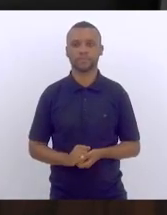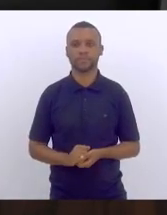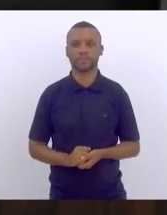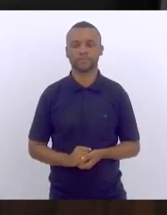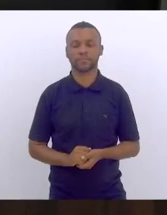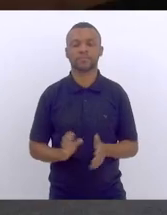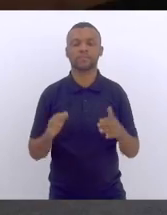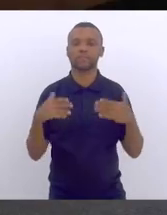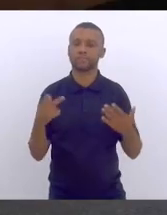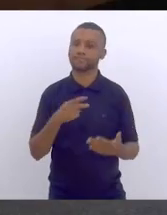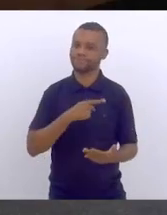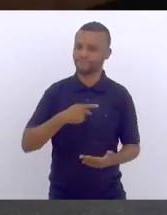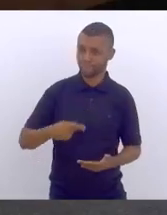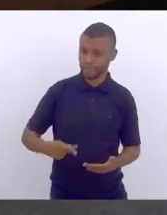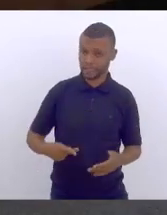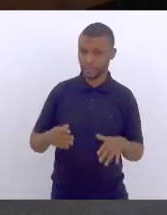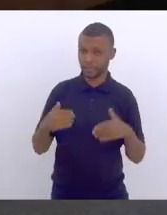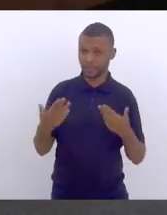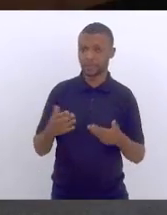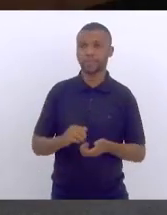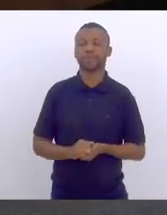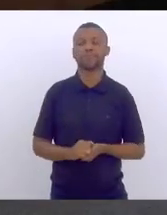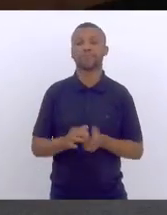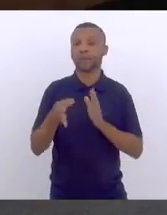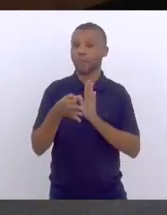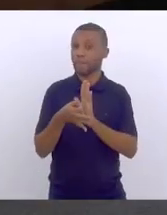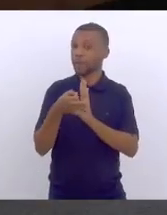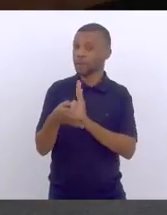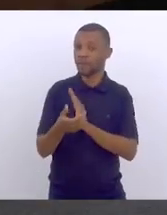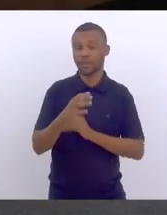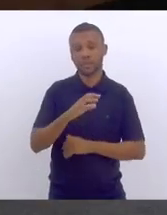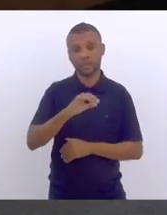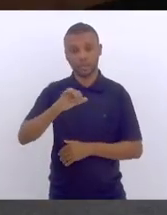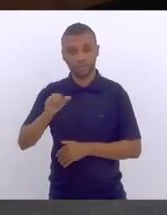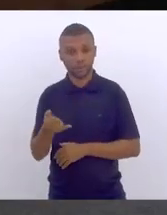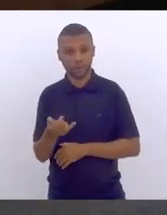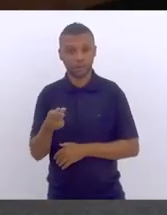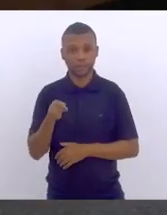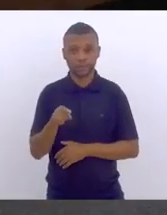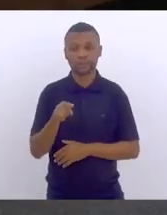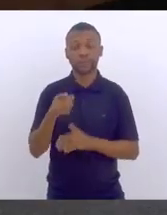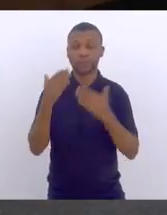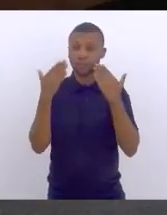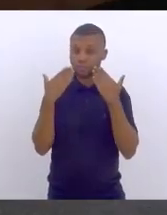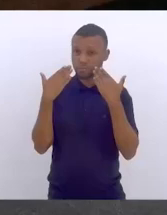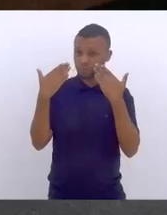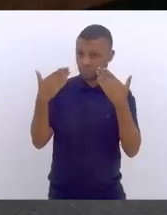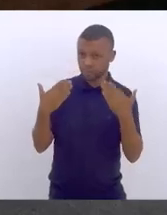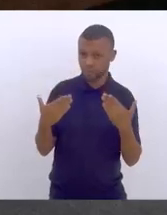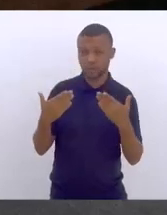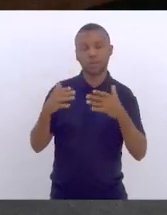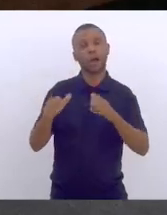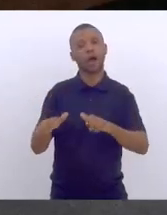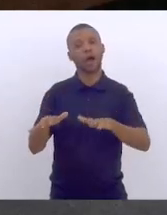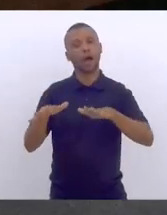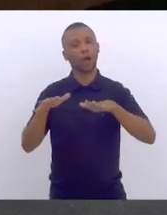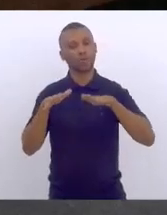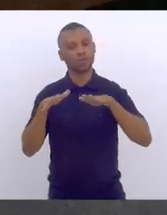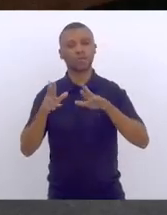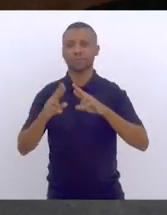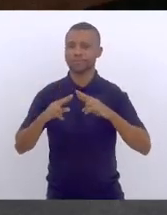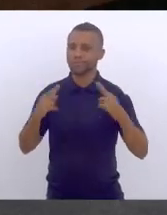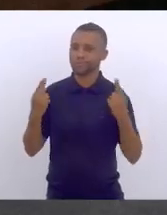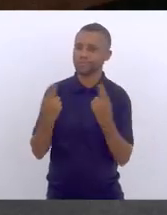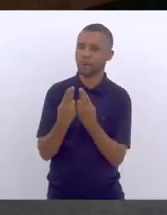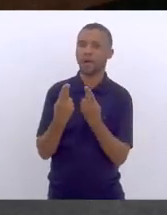Senhor presidente, o parecer da CCJ, mediante a audiência pública e